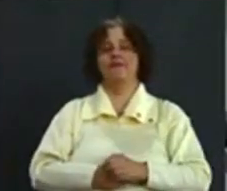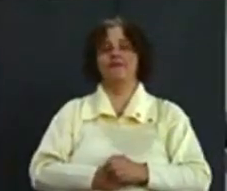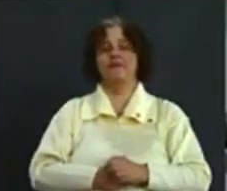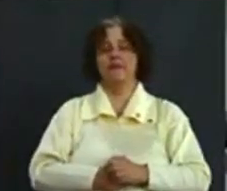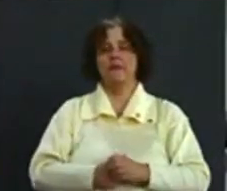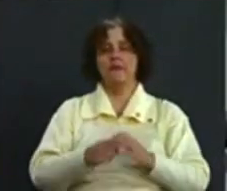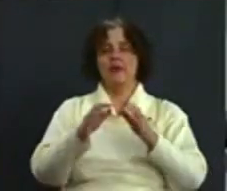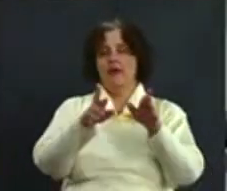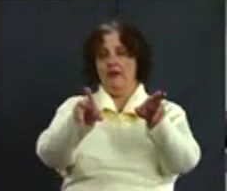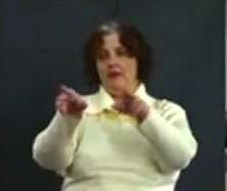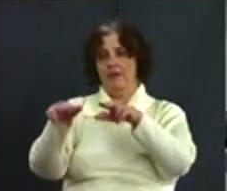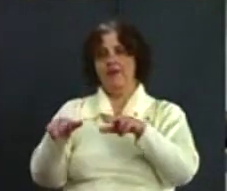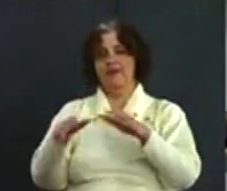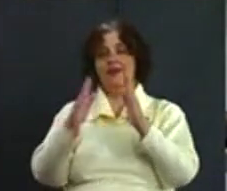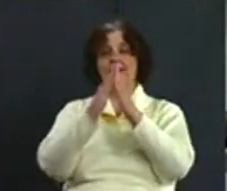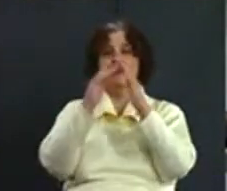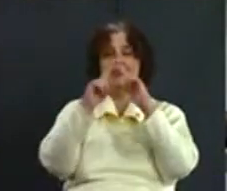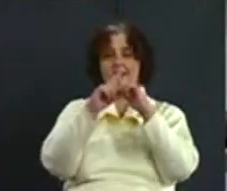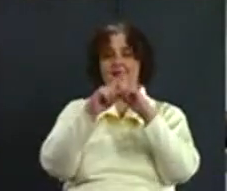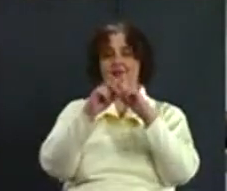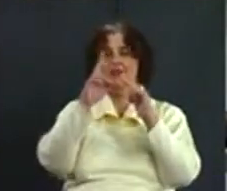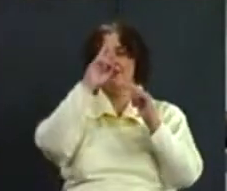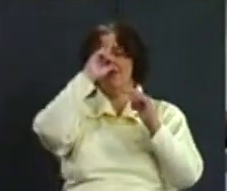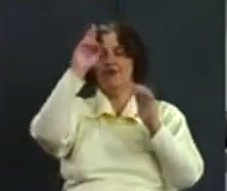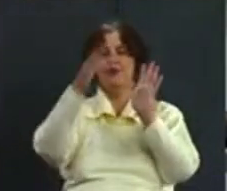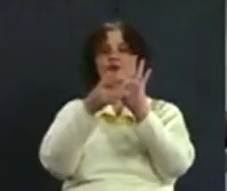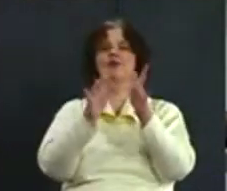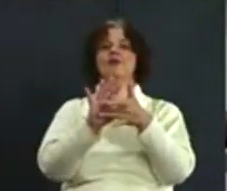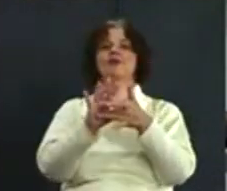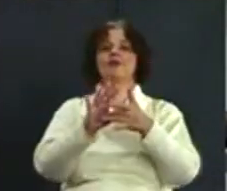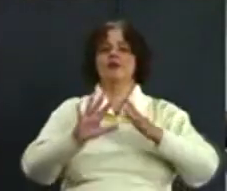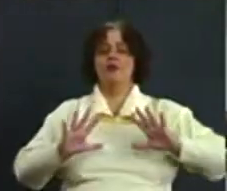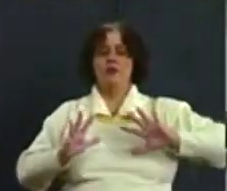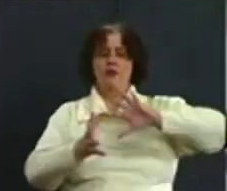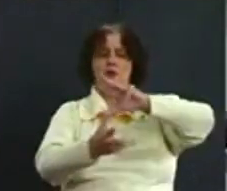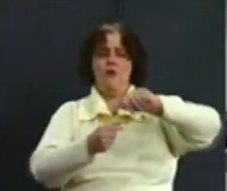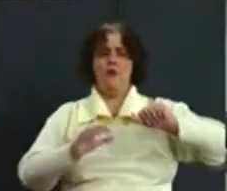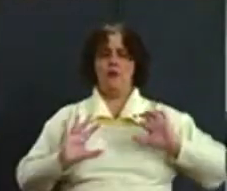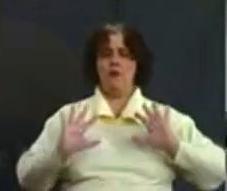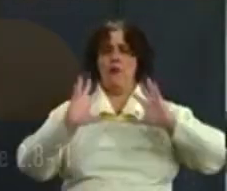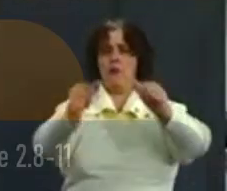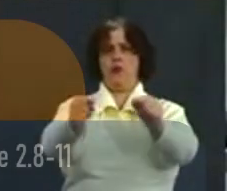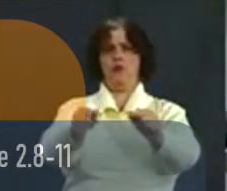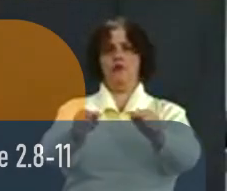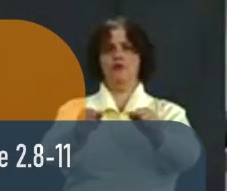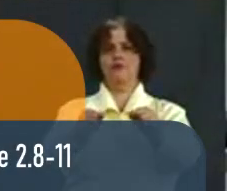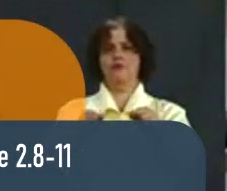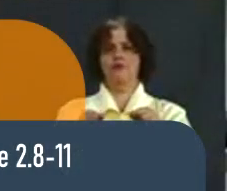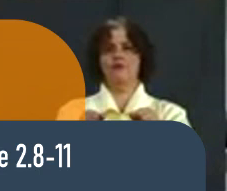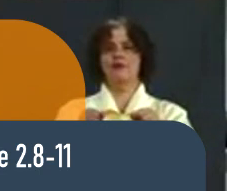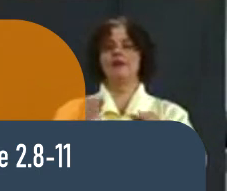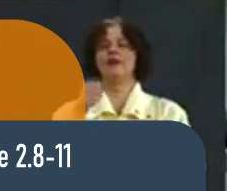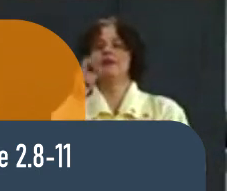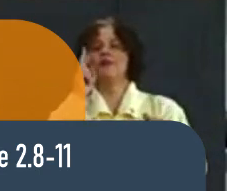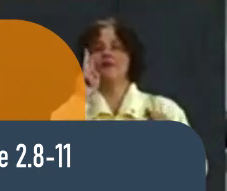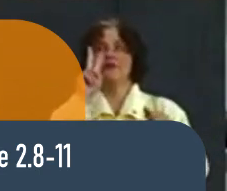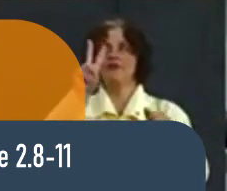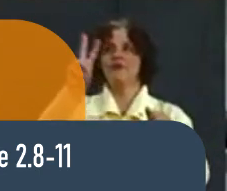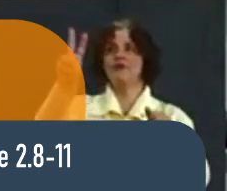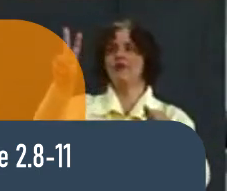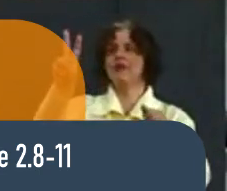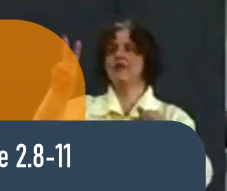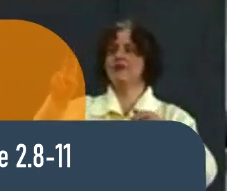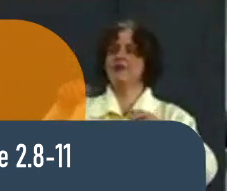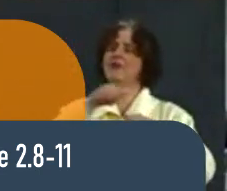Senhor Jesus, espalhada por todas as partes deste mundo, desde o sacrifício de Jesus na cruz, da